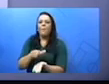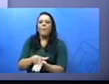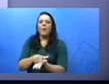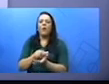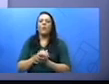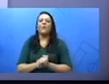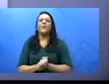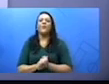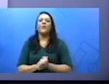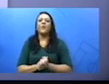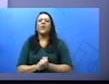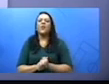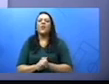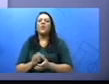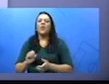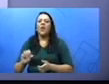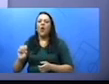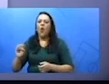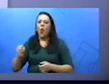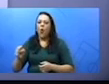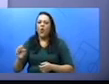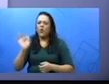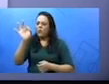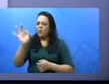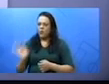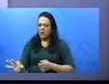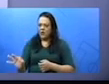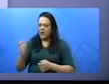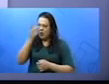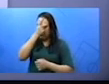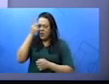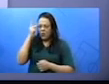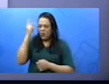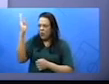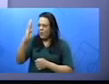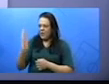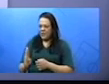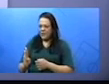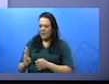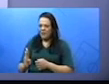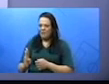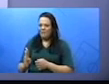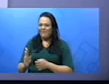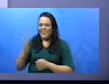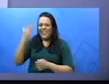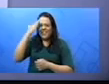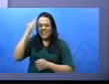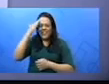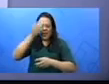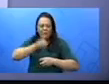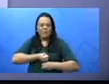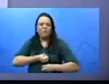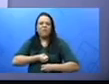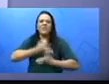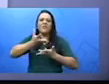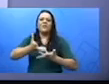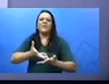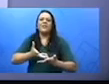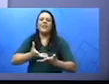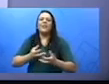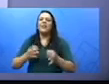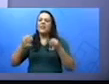Só 8% dos brasileiros sabem se expressar plenamente, diz pesquisa. Gente, isso é